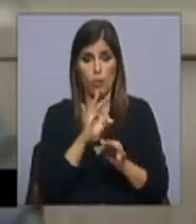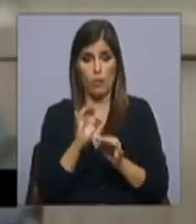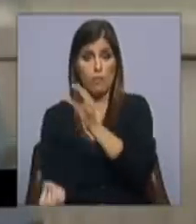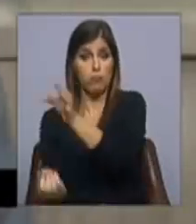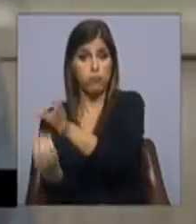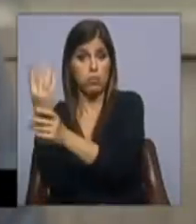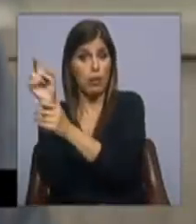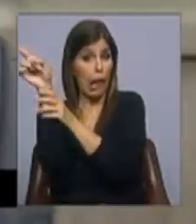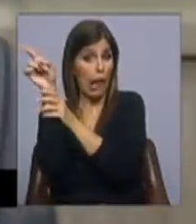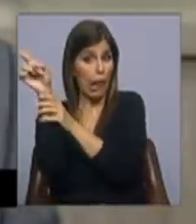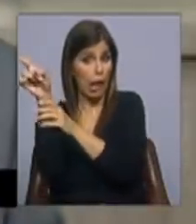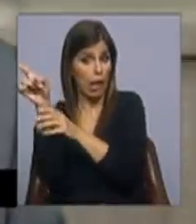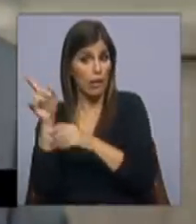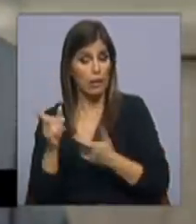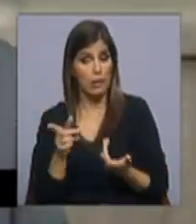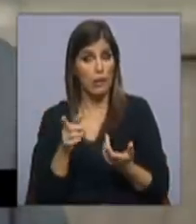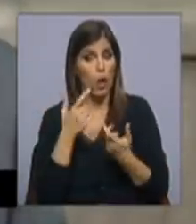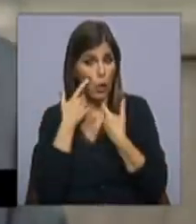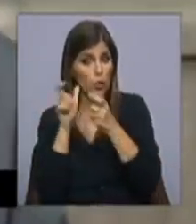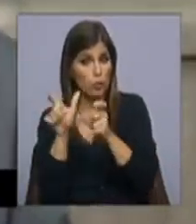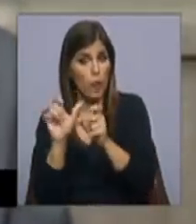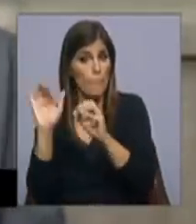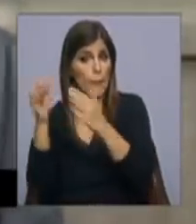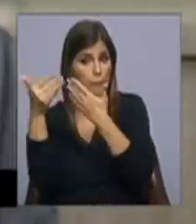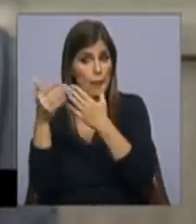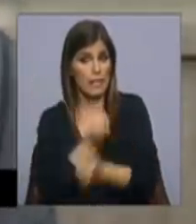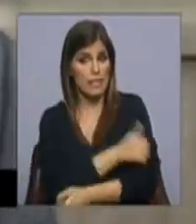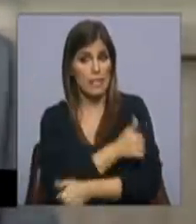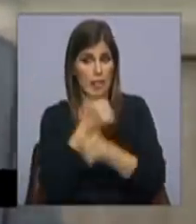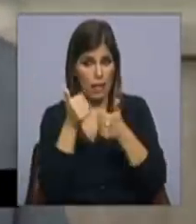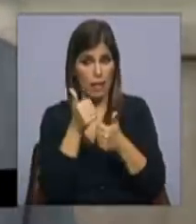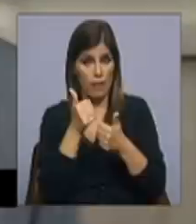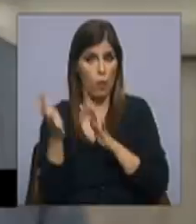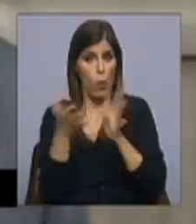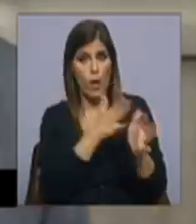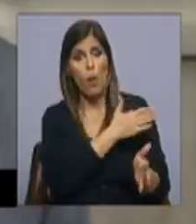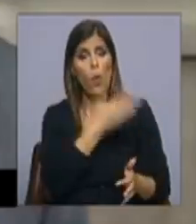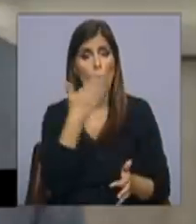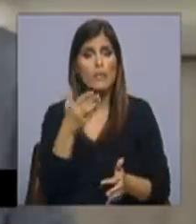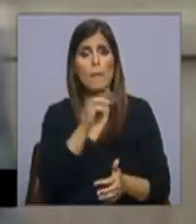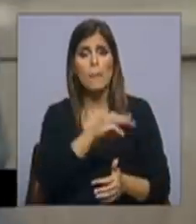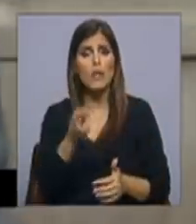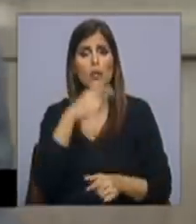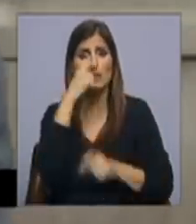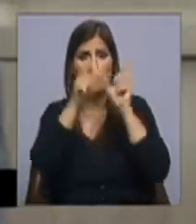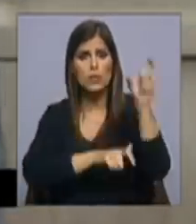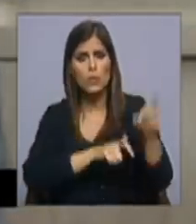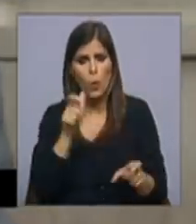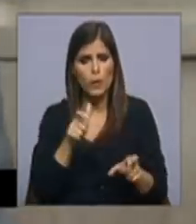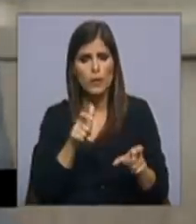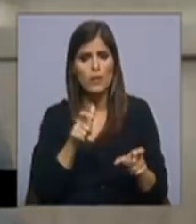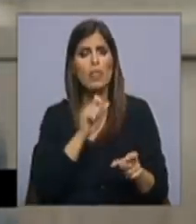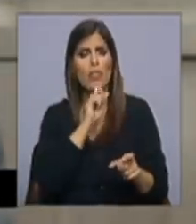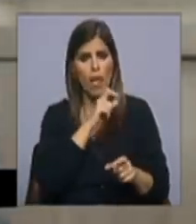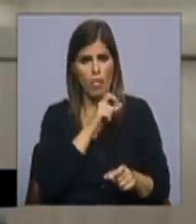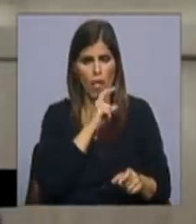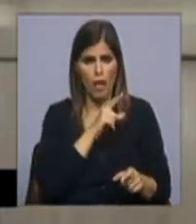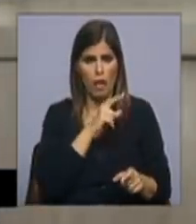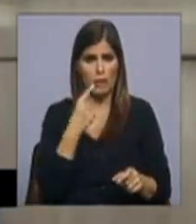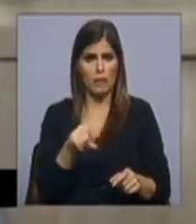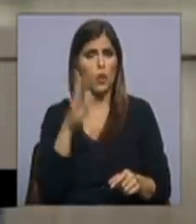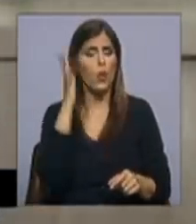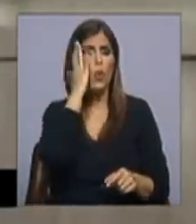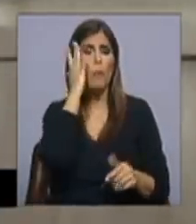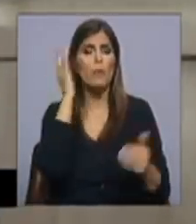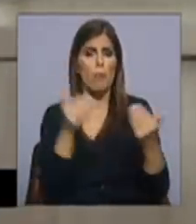surgiu. Lá eles controlaram a primeira cidade com quase 11 milhões de pessoas e conseguiram ter um número de